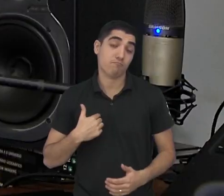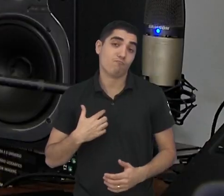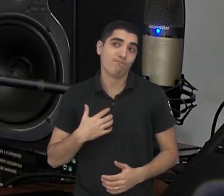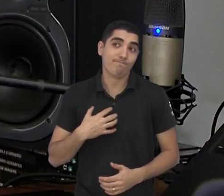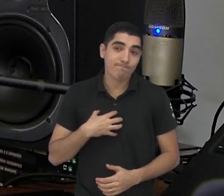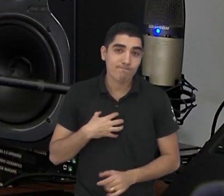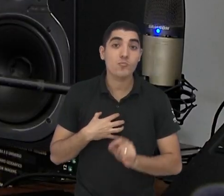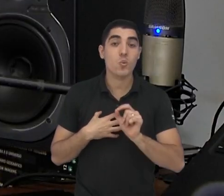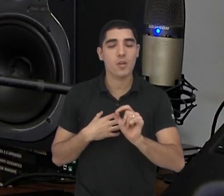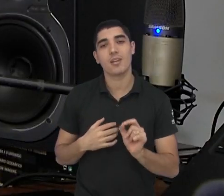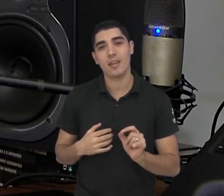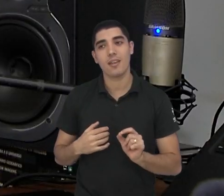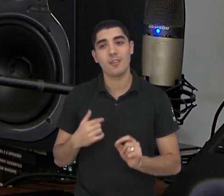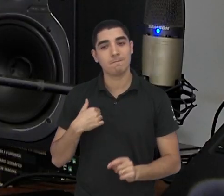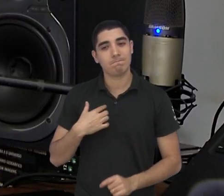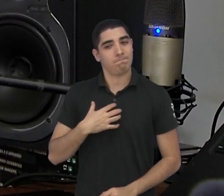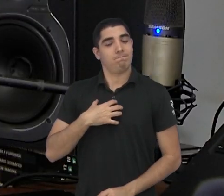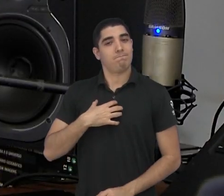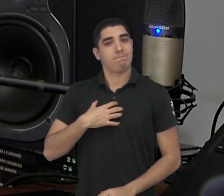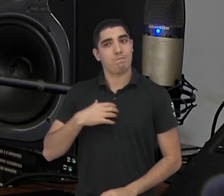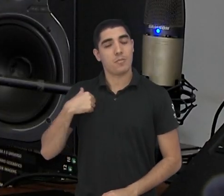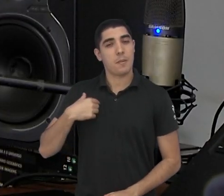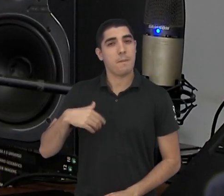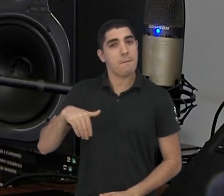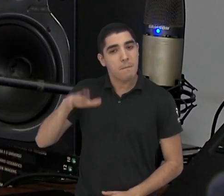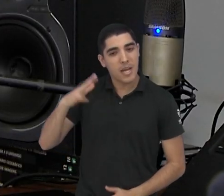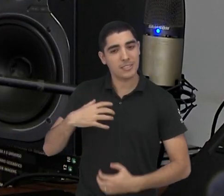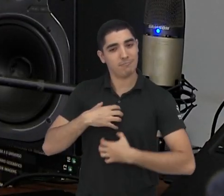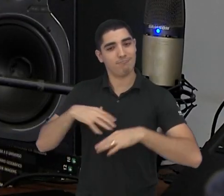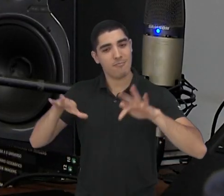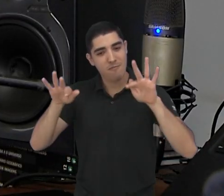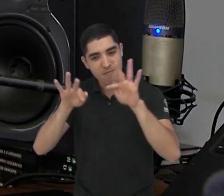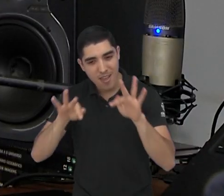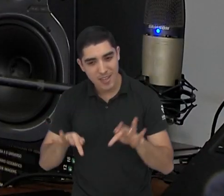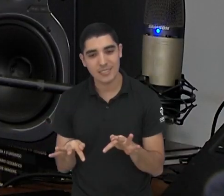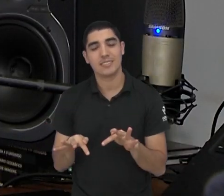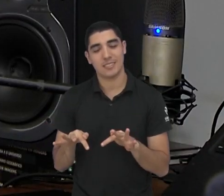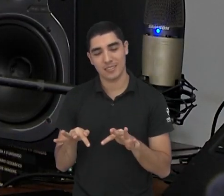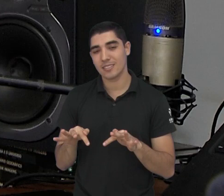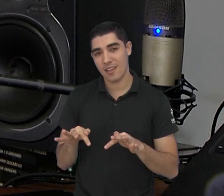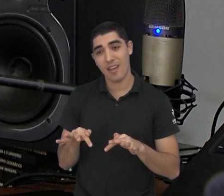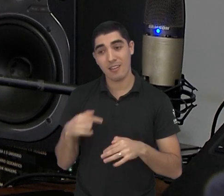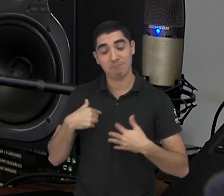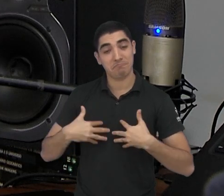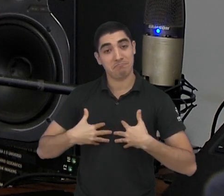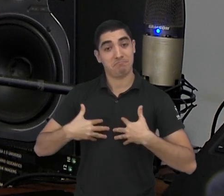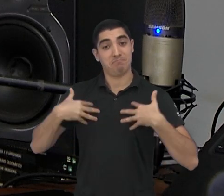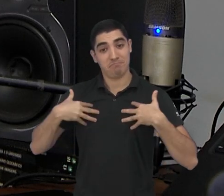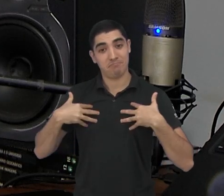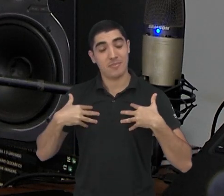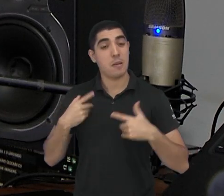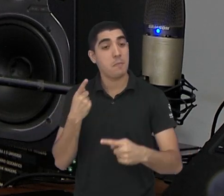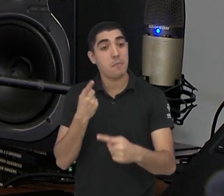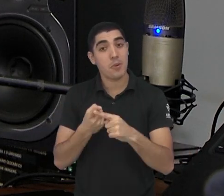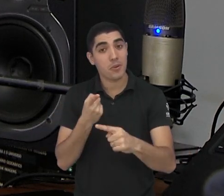Eu acho que é onde a gente fica mais feliz, com maior entusiasmo,